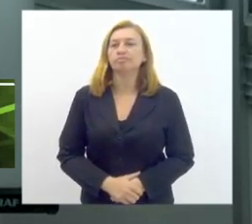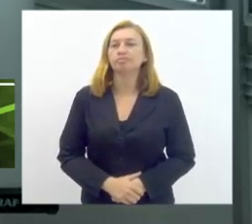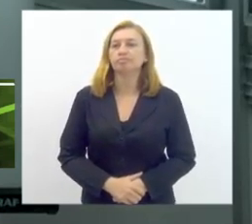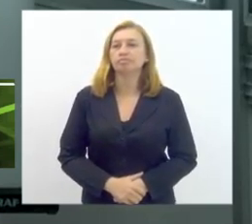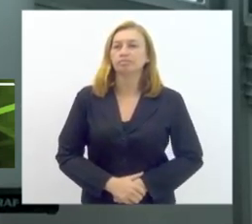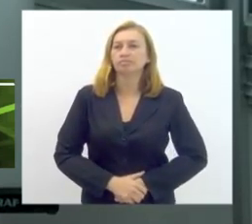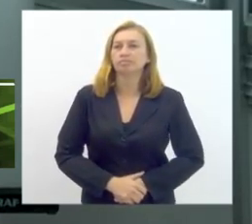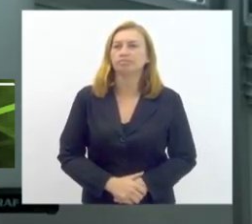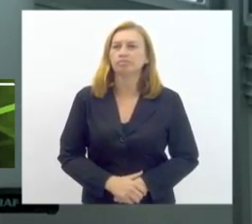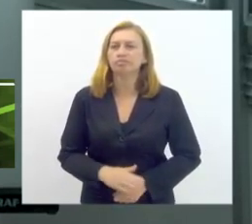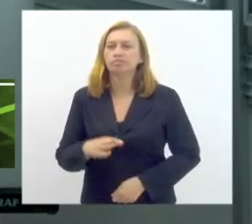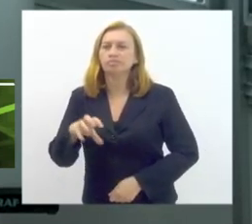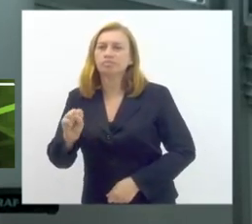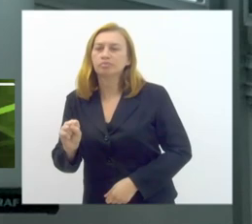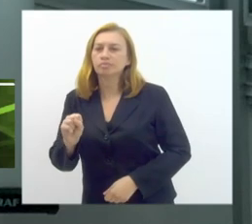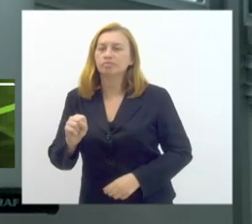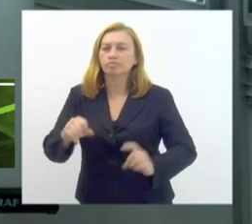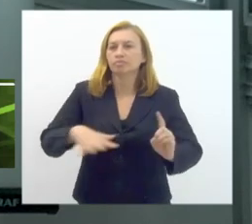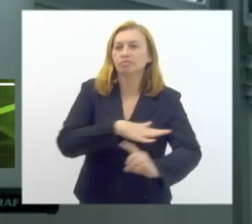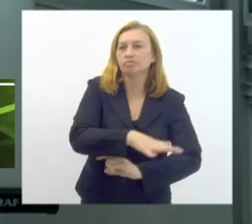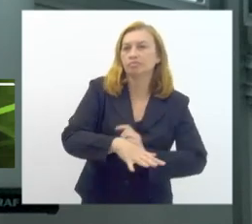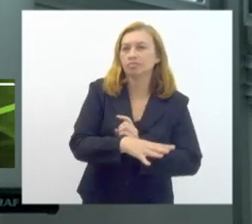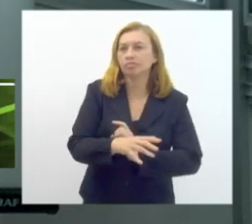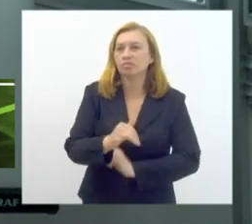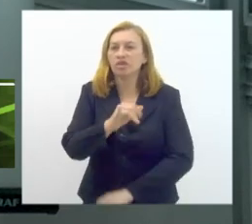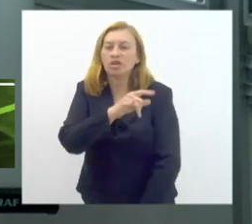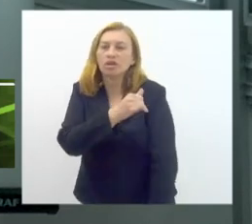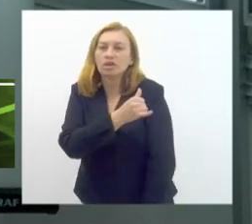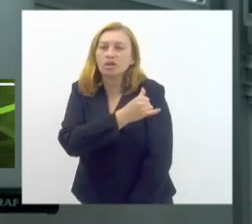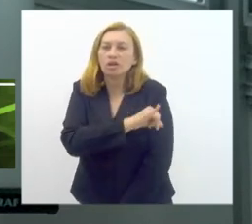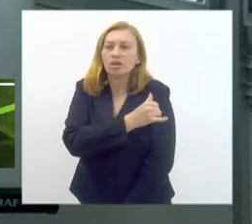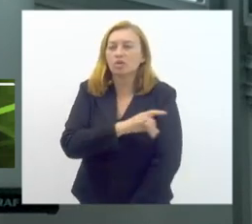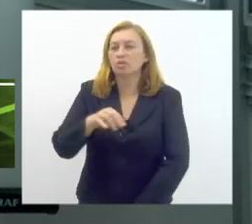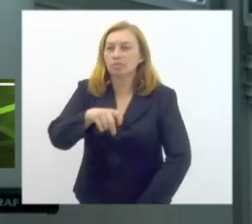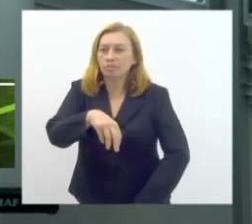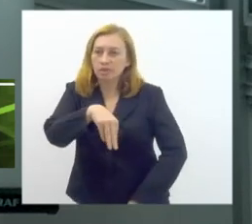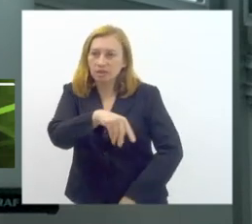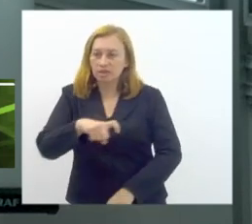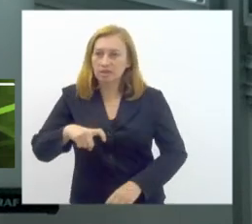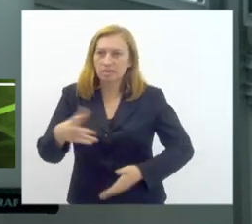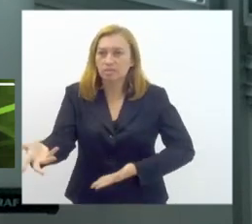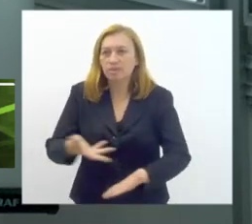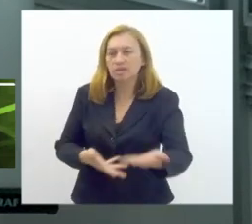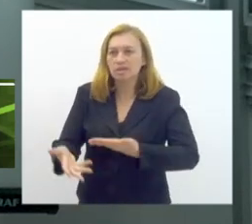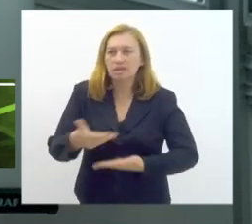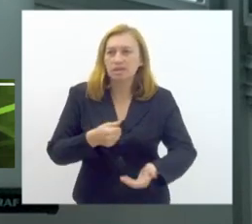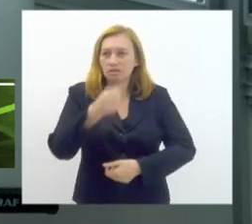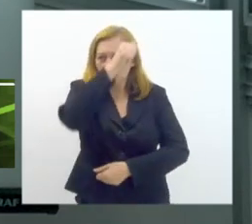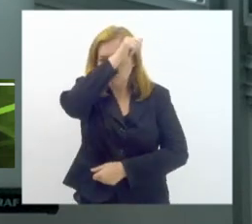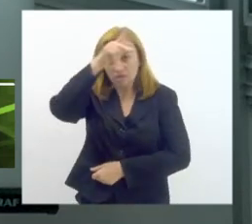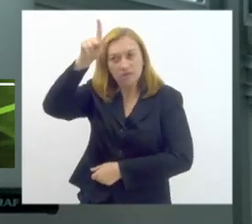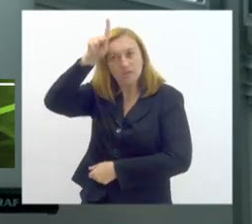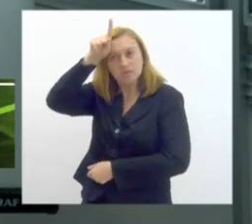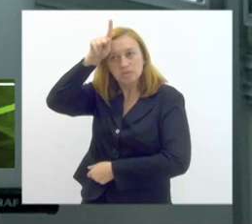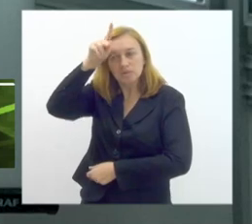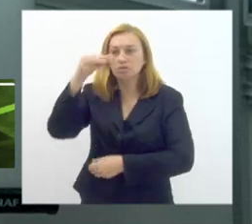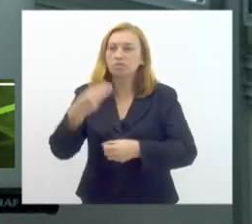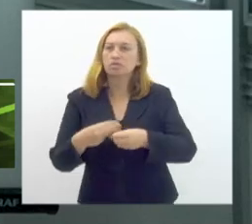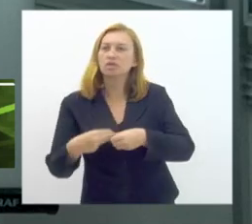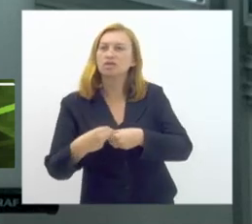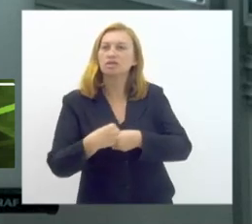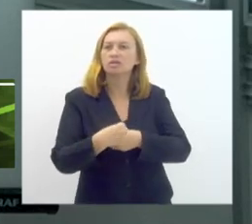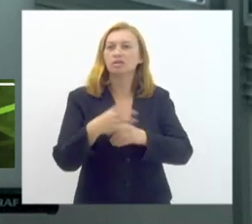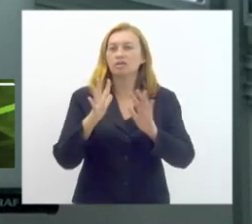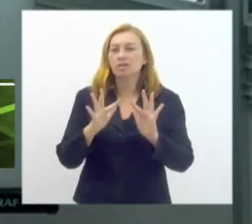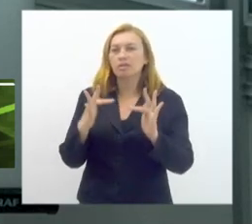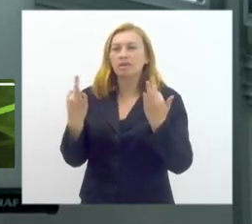Embolso Social é um programa da empresa RioMix, em parceria com o Conleste e as prefeituras municipais, direcionado para famílias